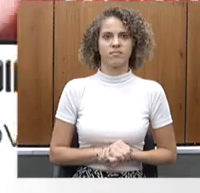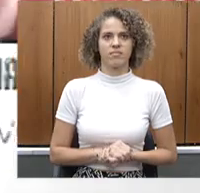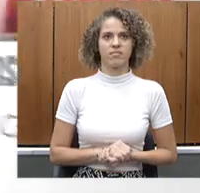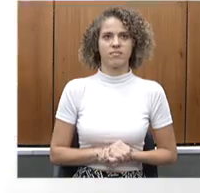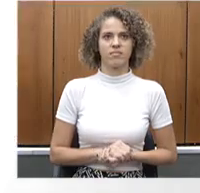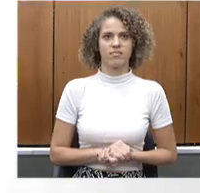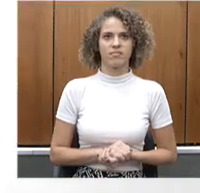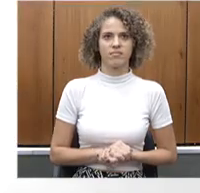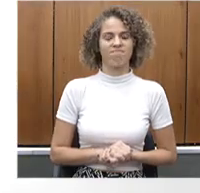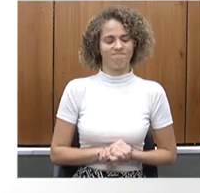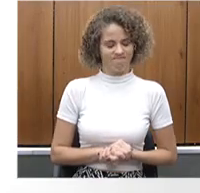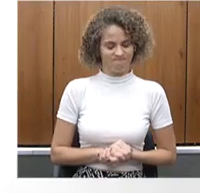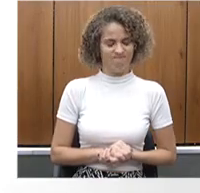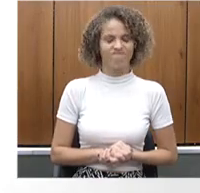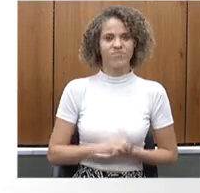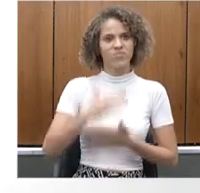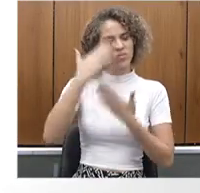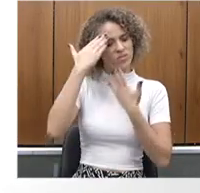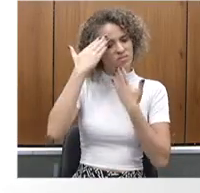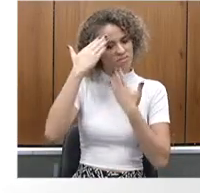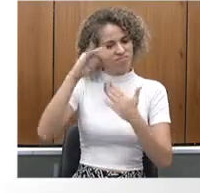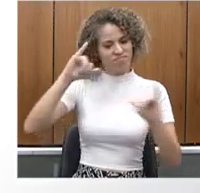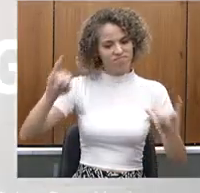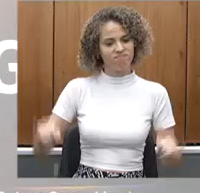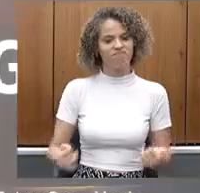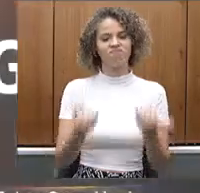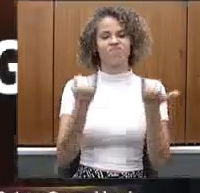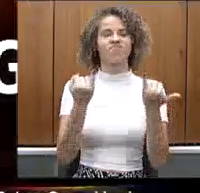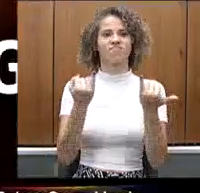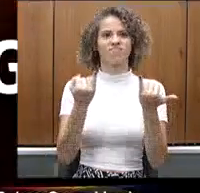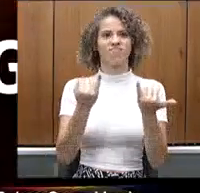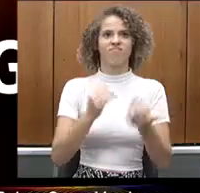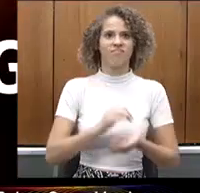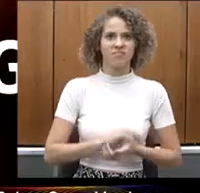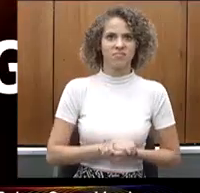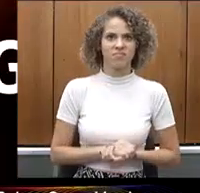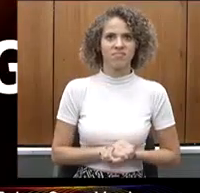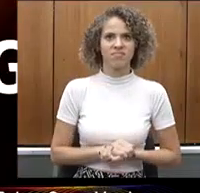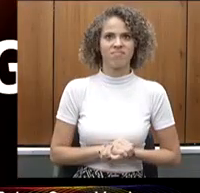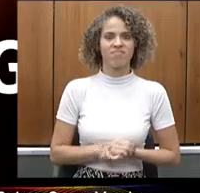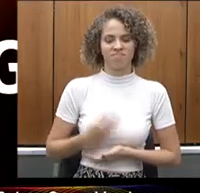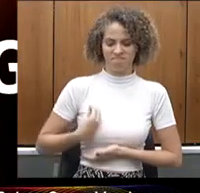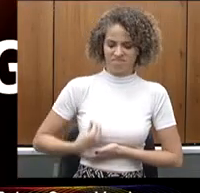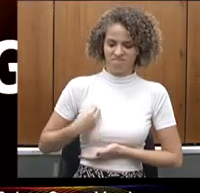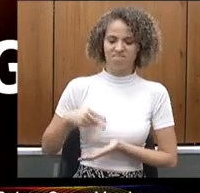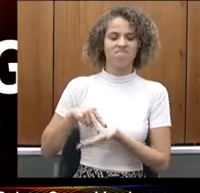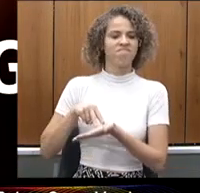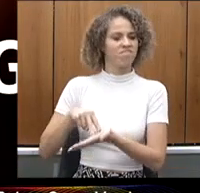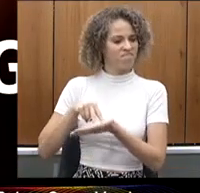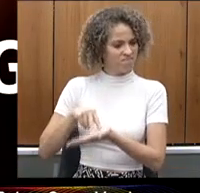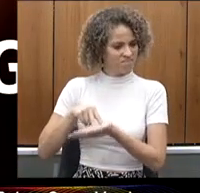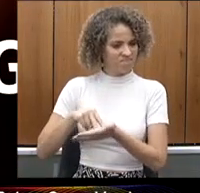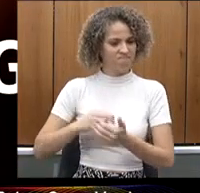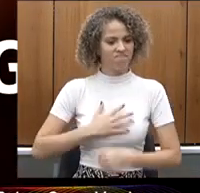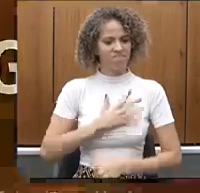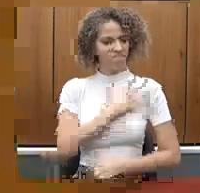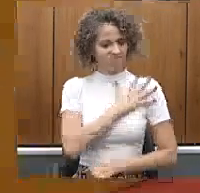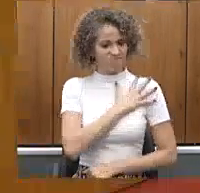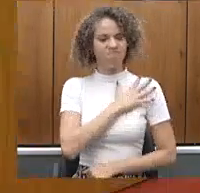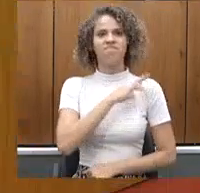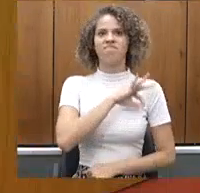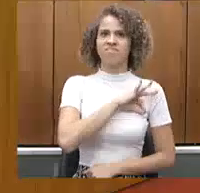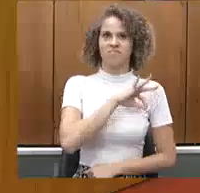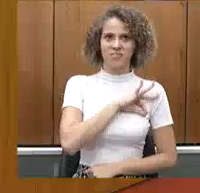Presidente eu agradeço a oportunidade e fico à disposição agradecemos Comandante Geral da Polícia Militar